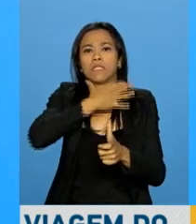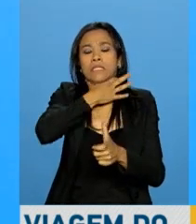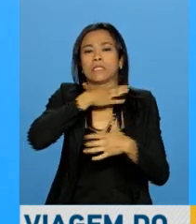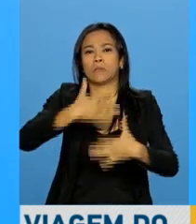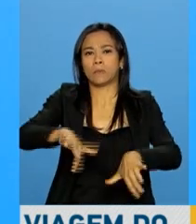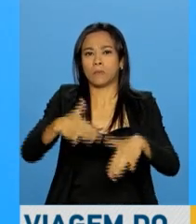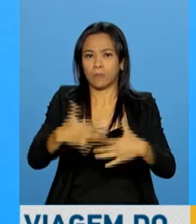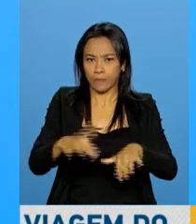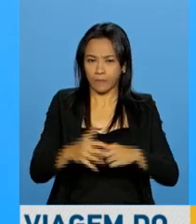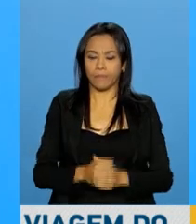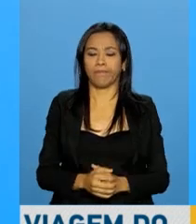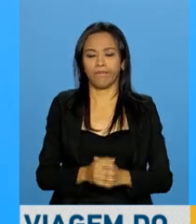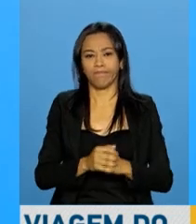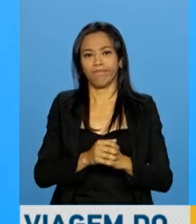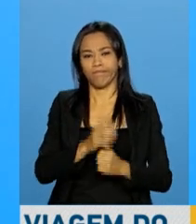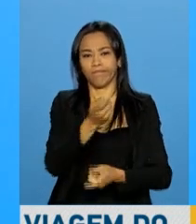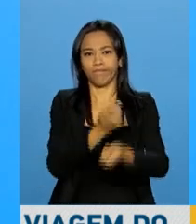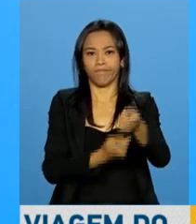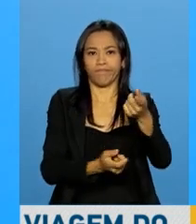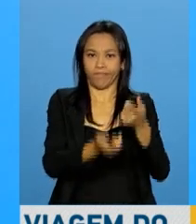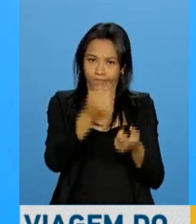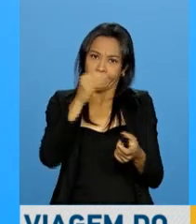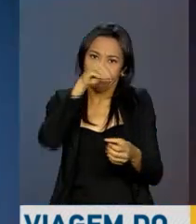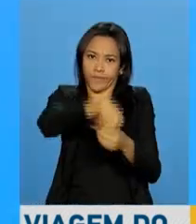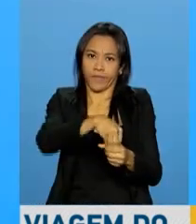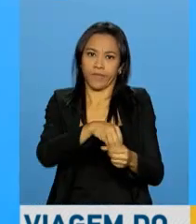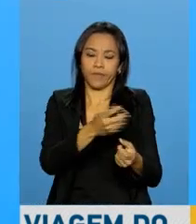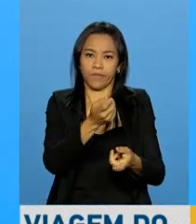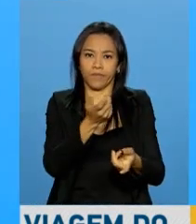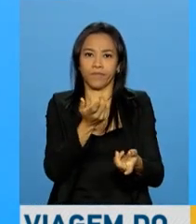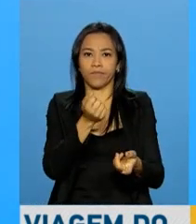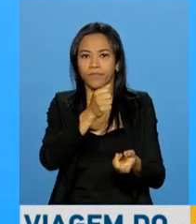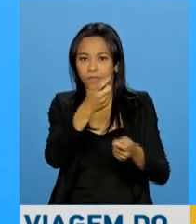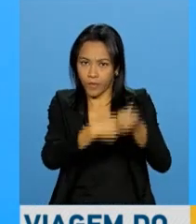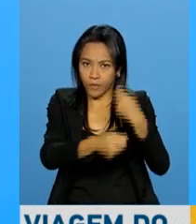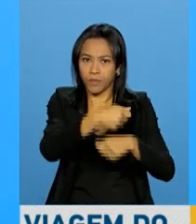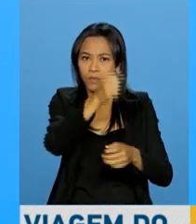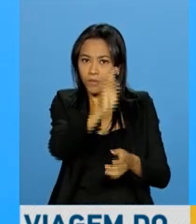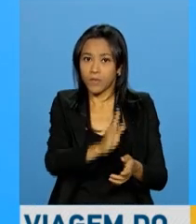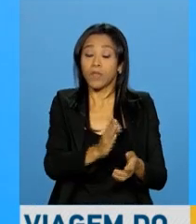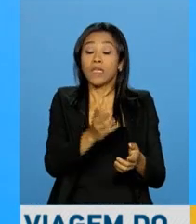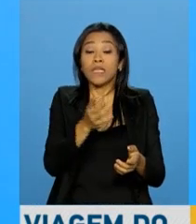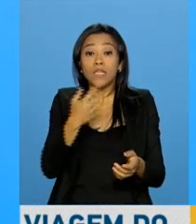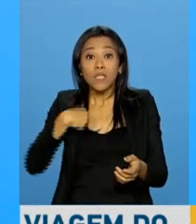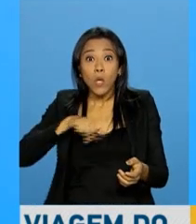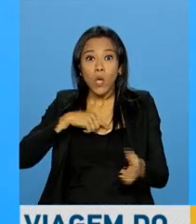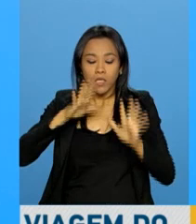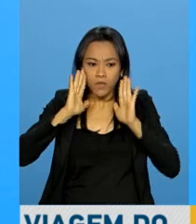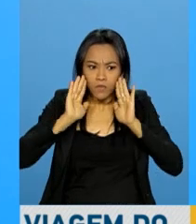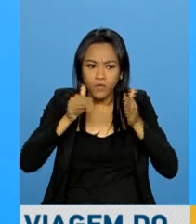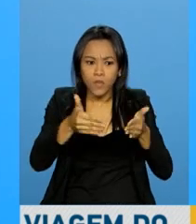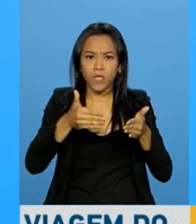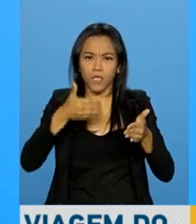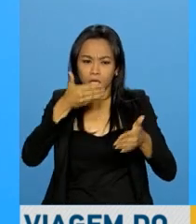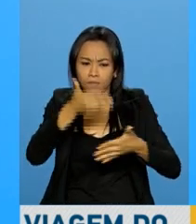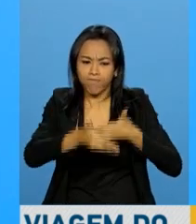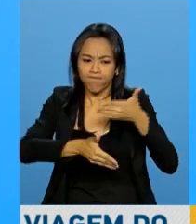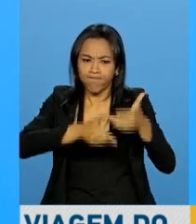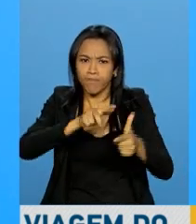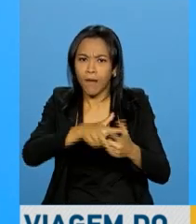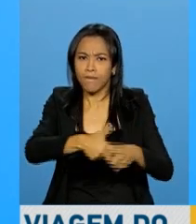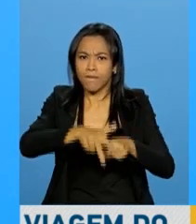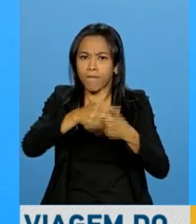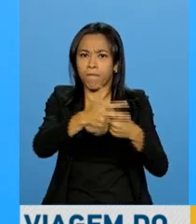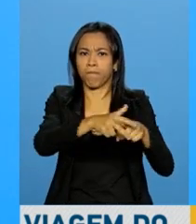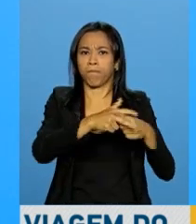bastante significativo. E nós estamos inteiramente dedicados a ela. O